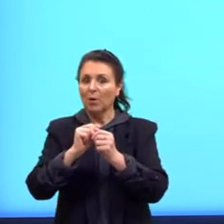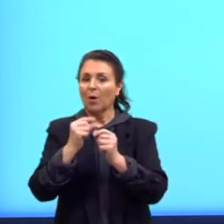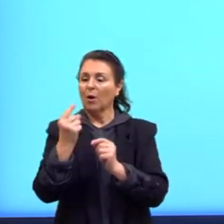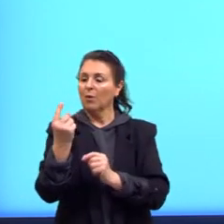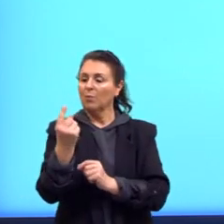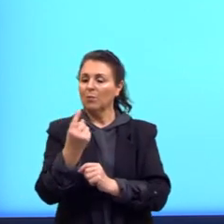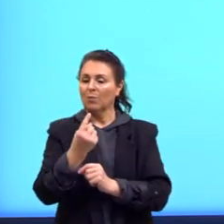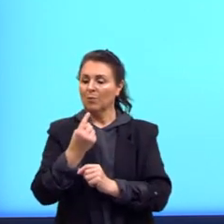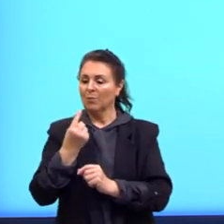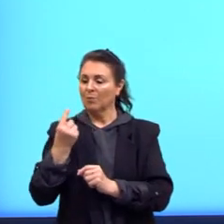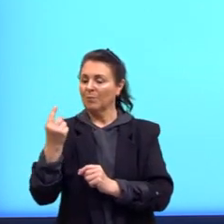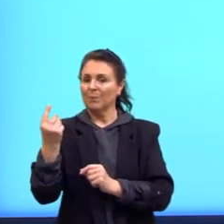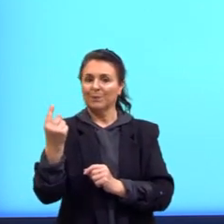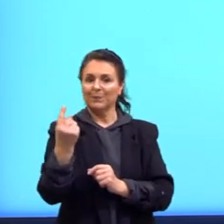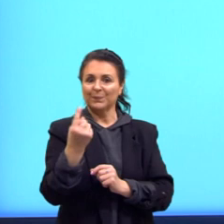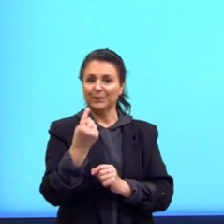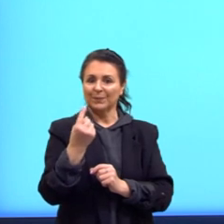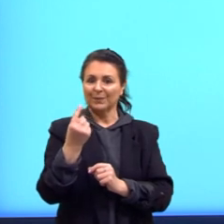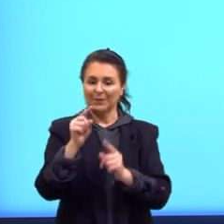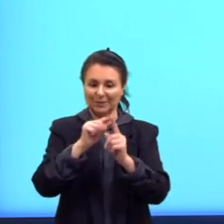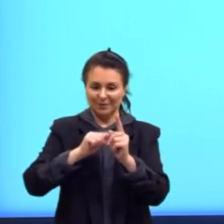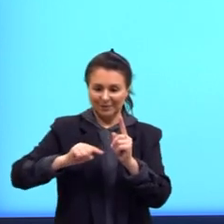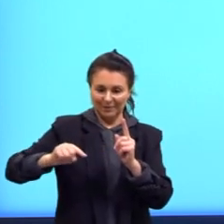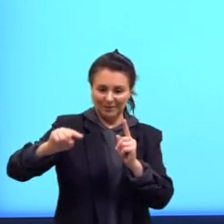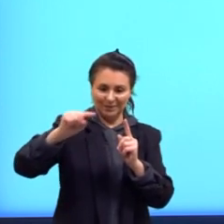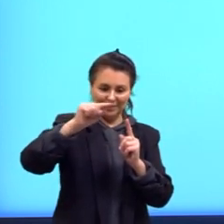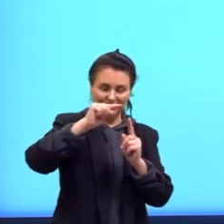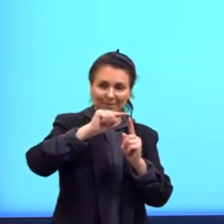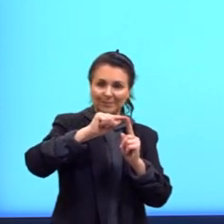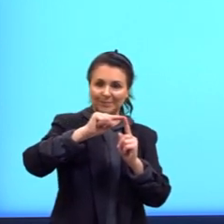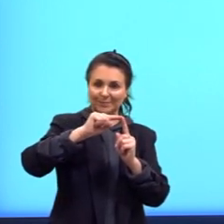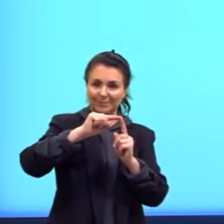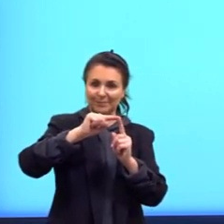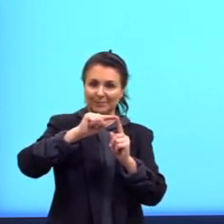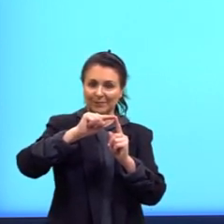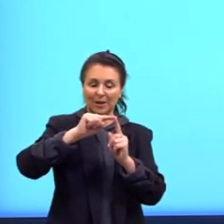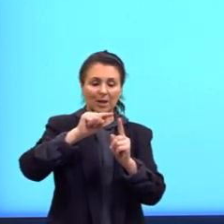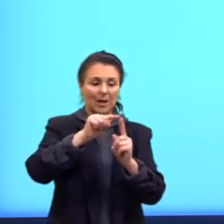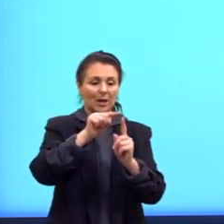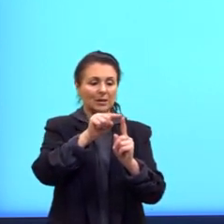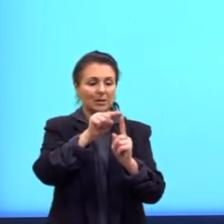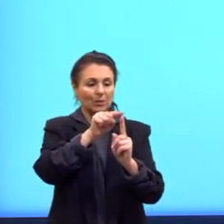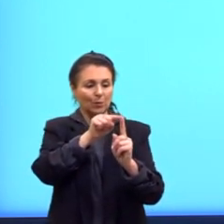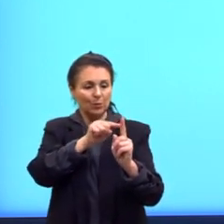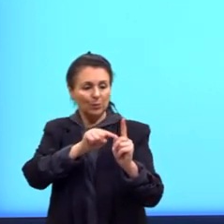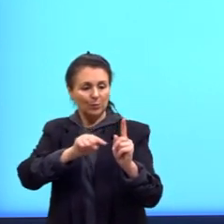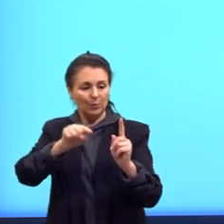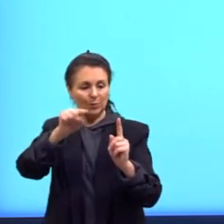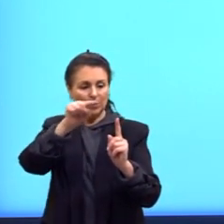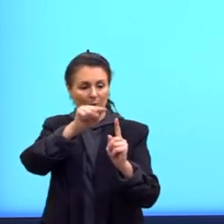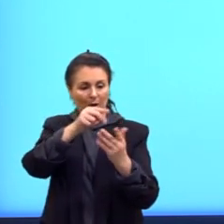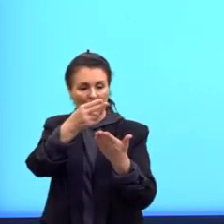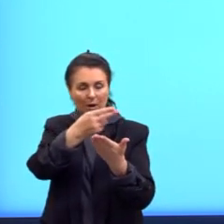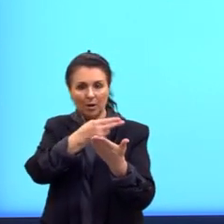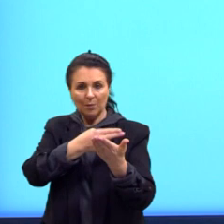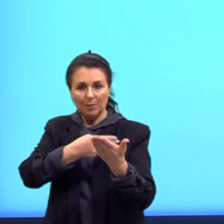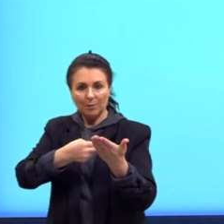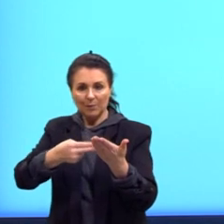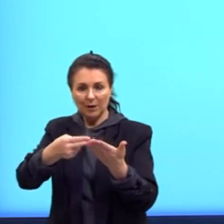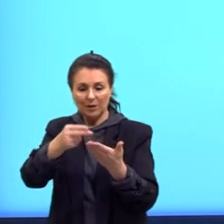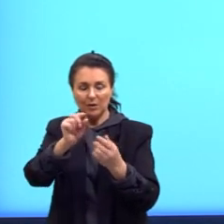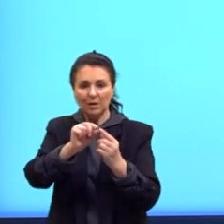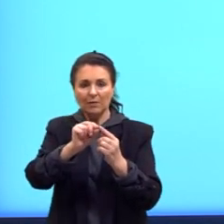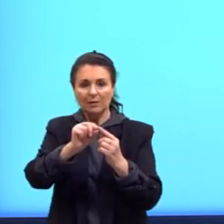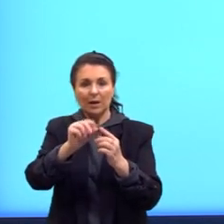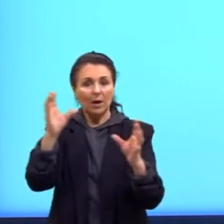volta completa nós selecionamos um ponto EA partir dele nós vamos rotacionar a figura ao formar